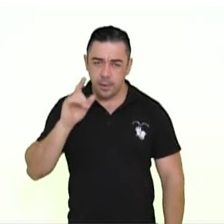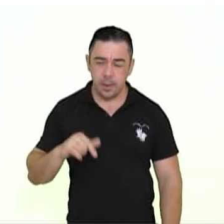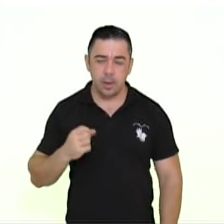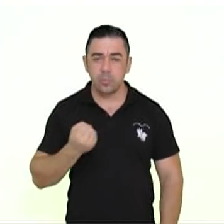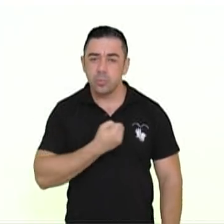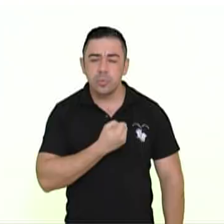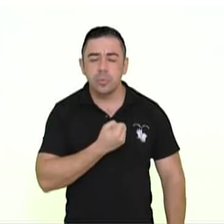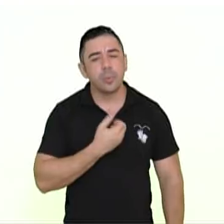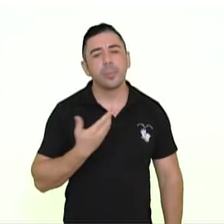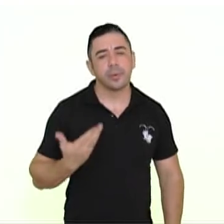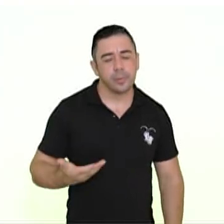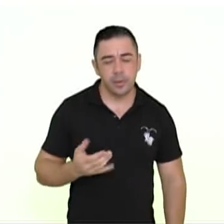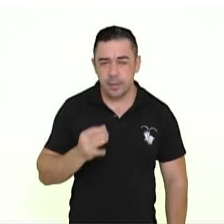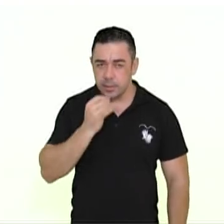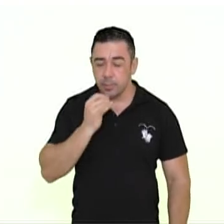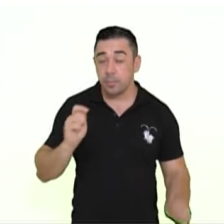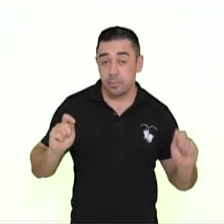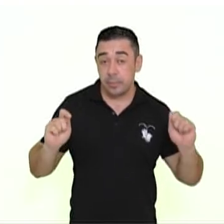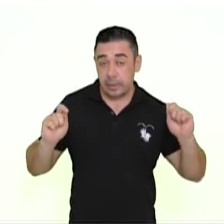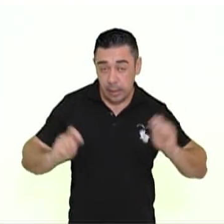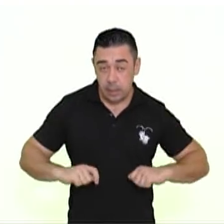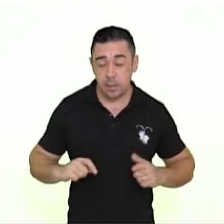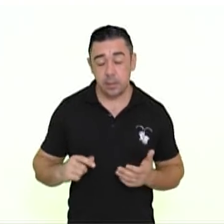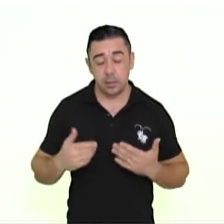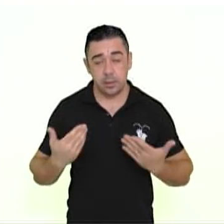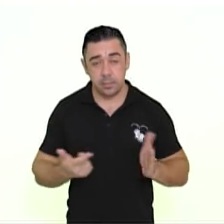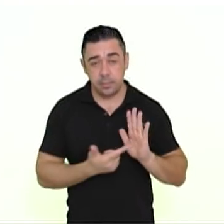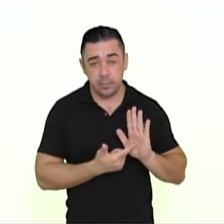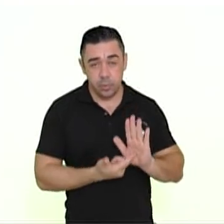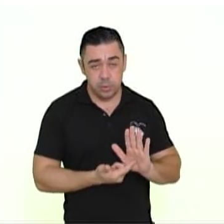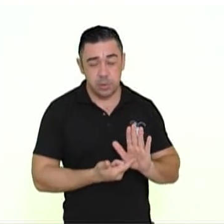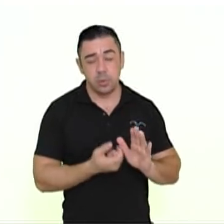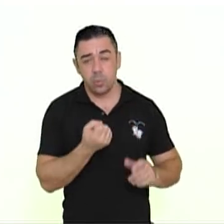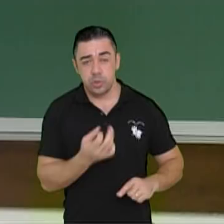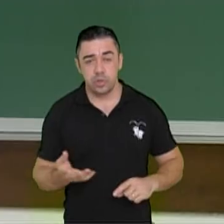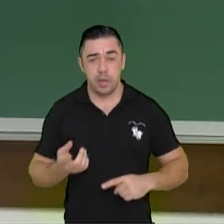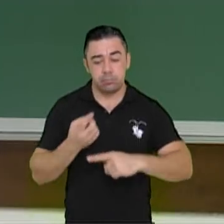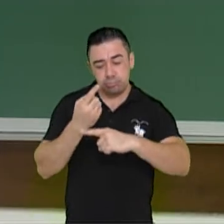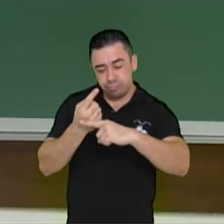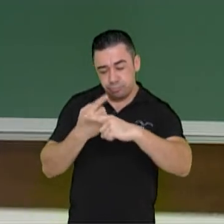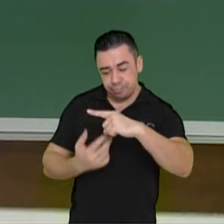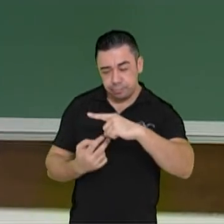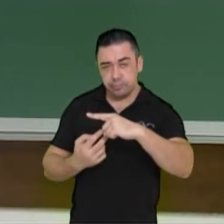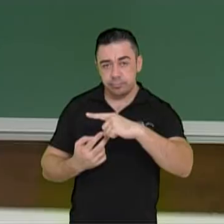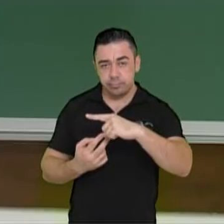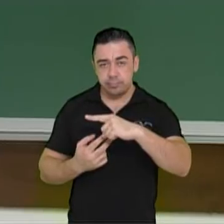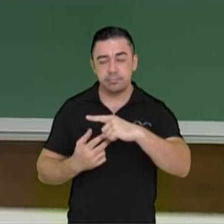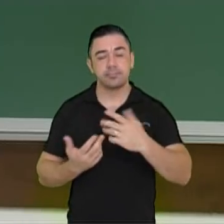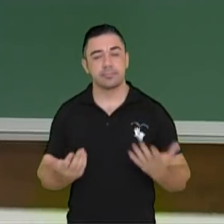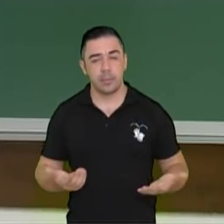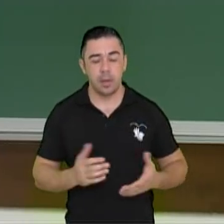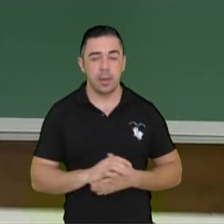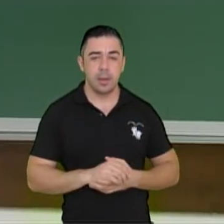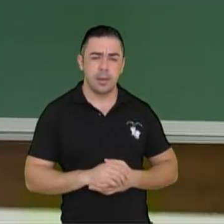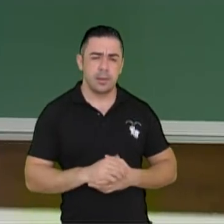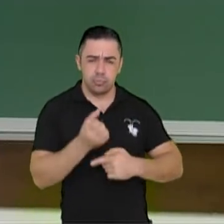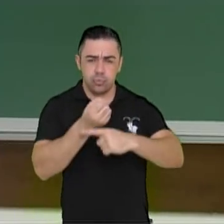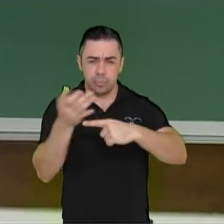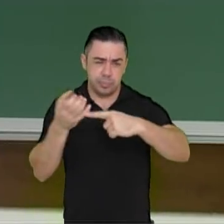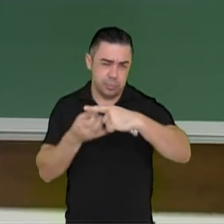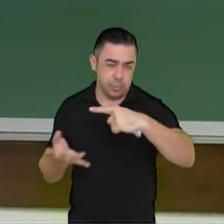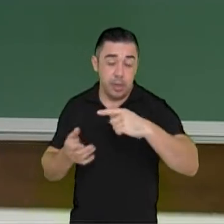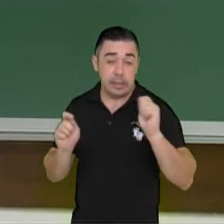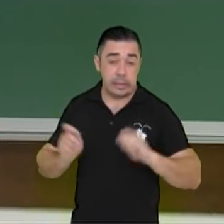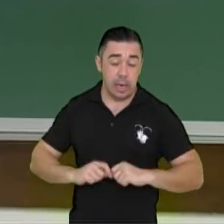Logo, pode ser representada por uma fração, que, por sua vez, pode ser escrita